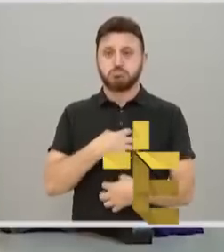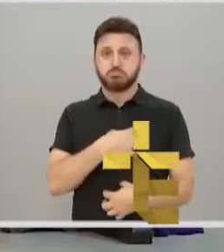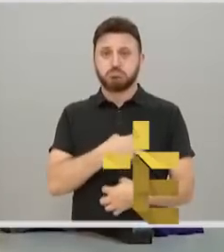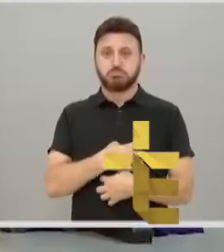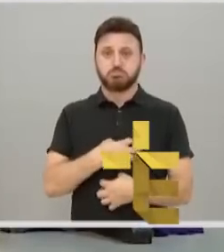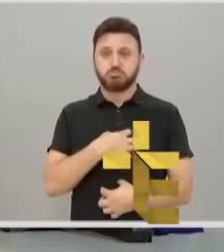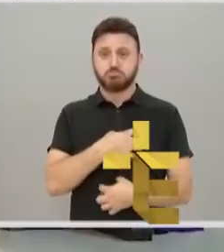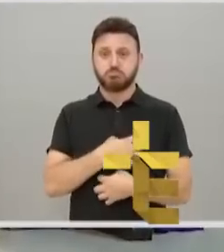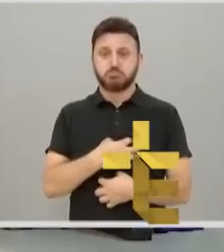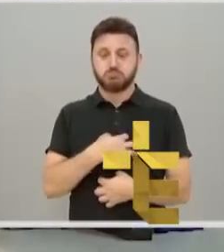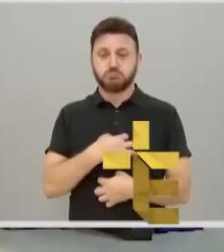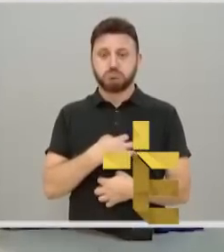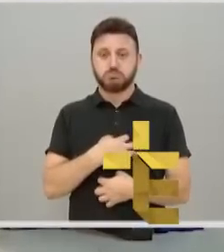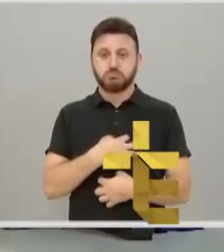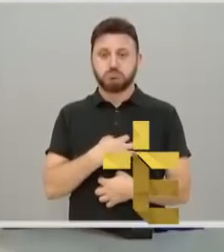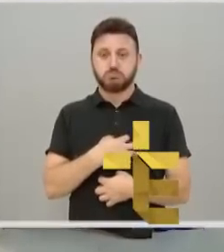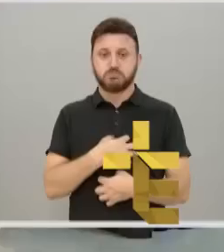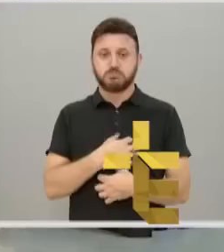texto.